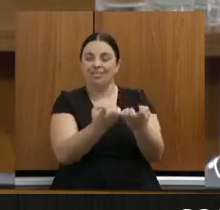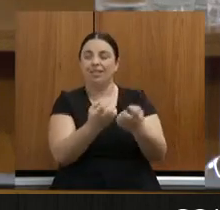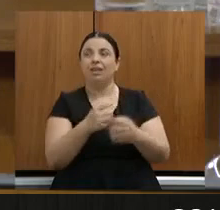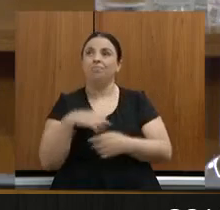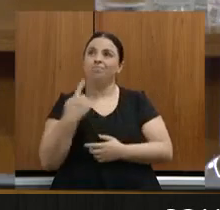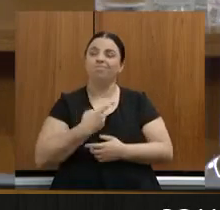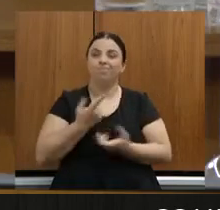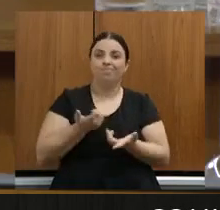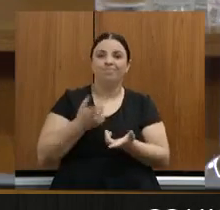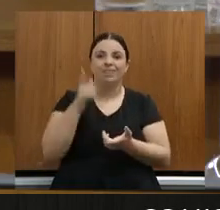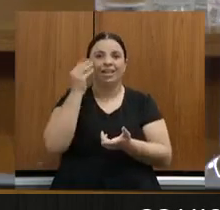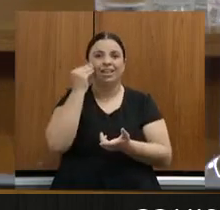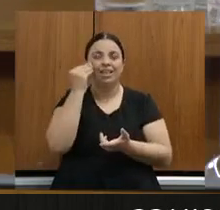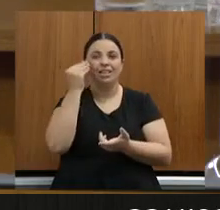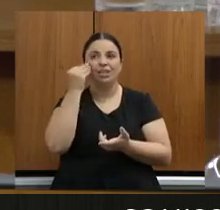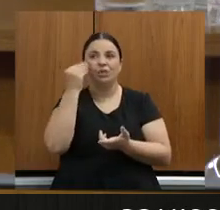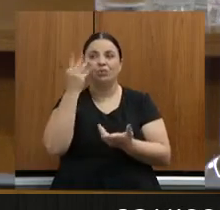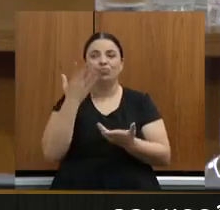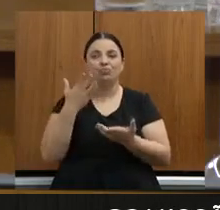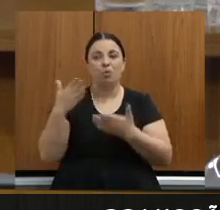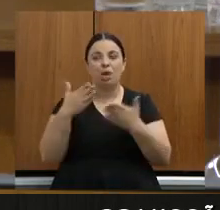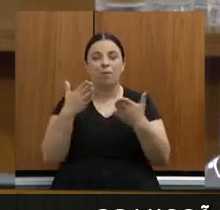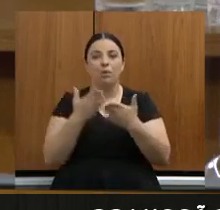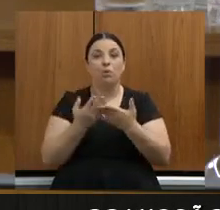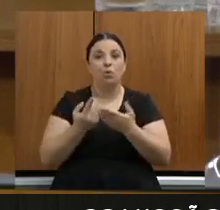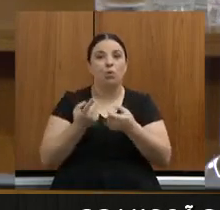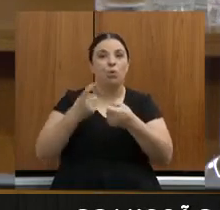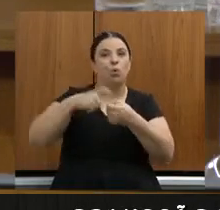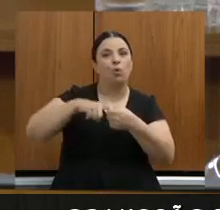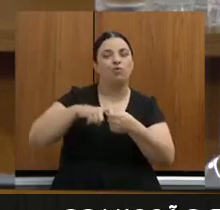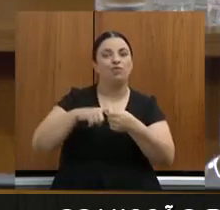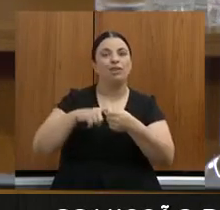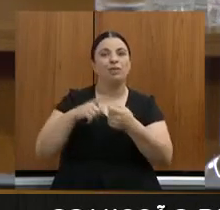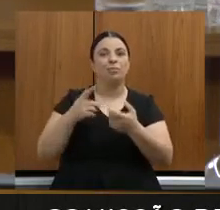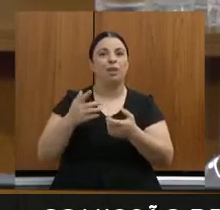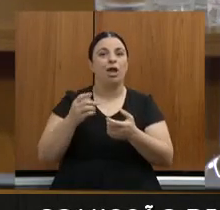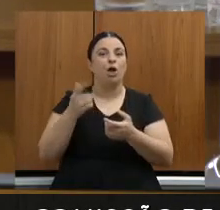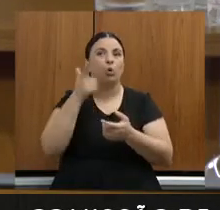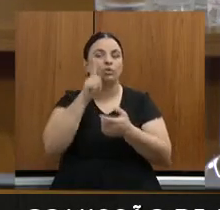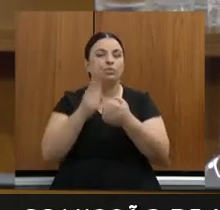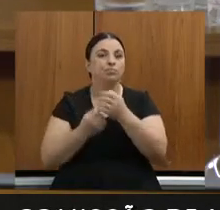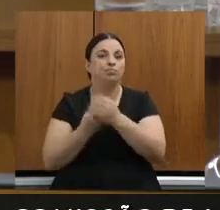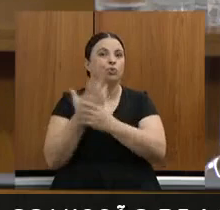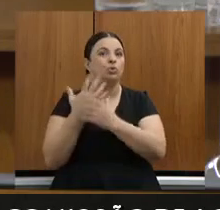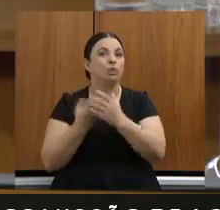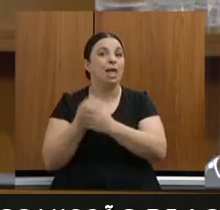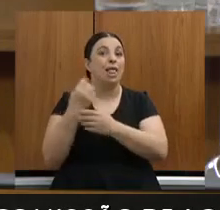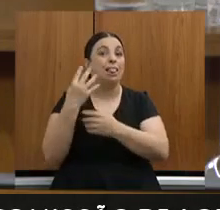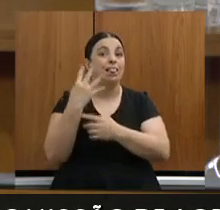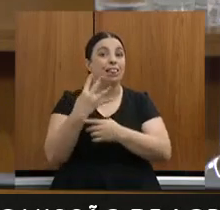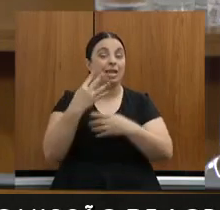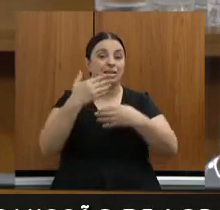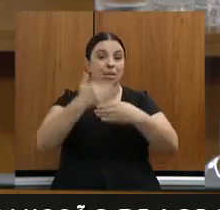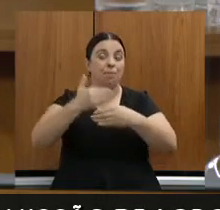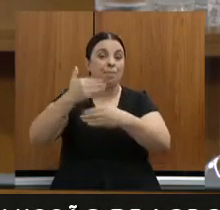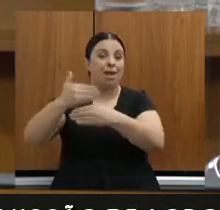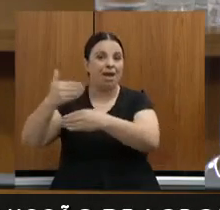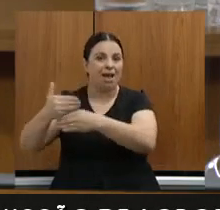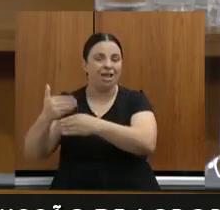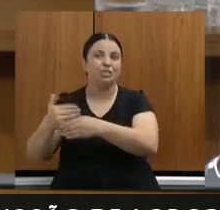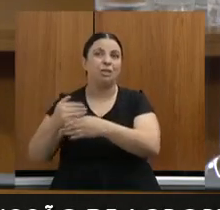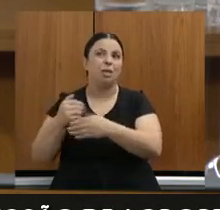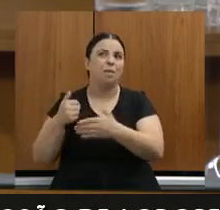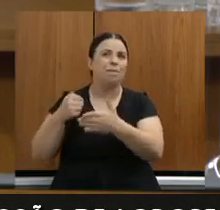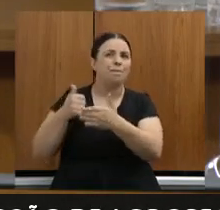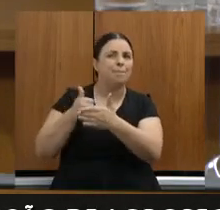caminho em convênio com o consórcio a margem para construção de três barragens na frente do Rio é chamado e nós